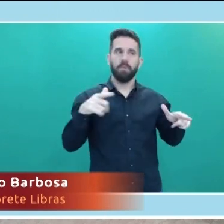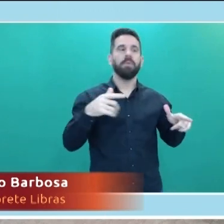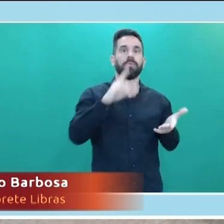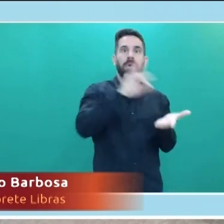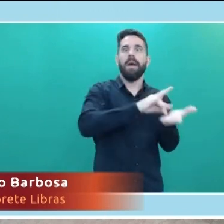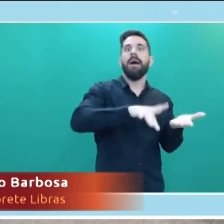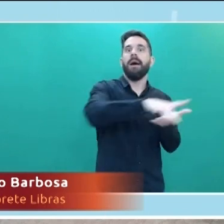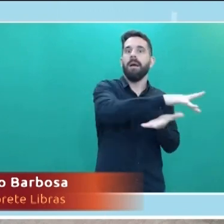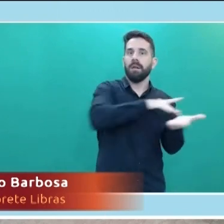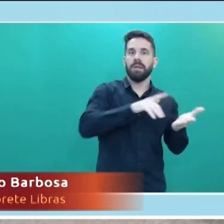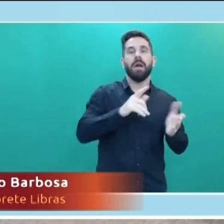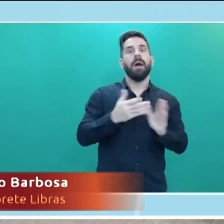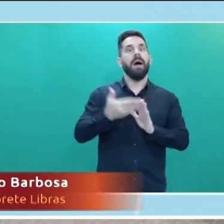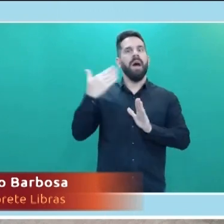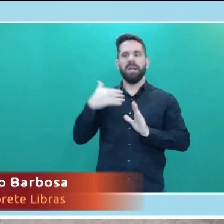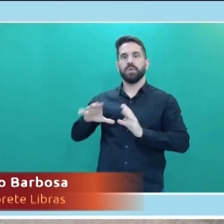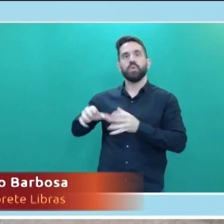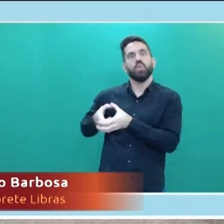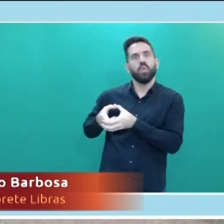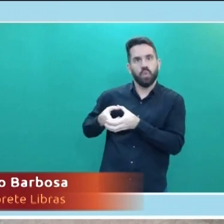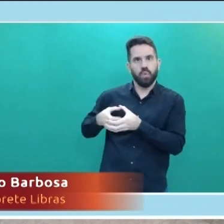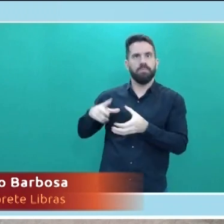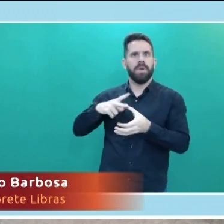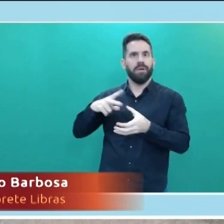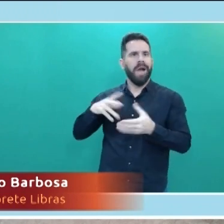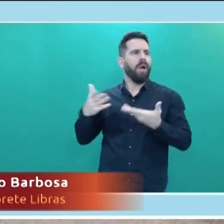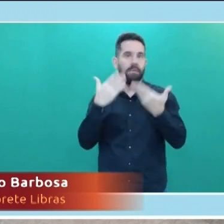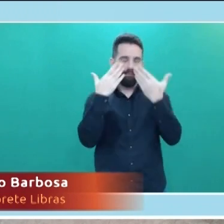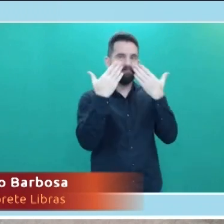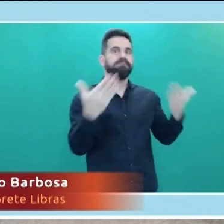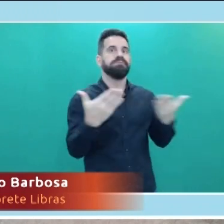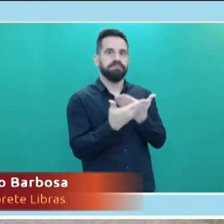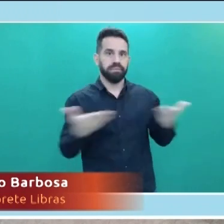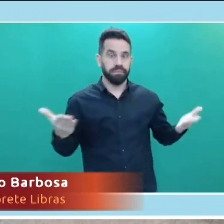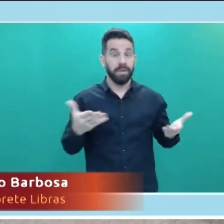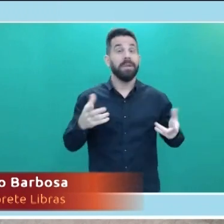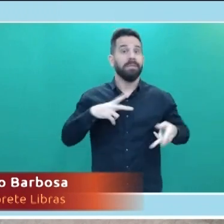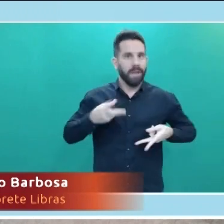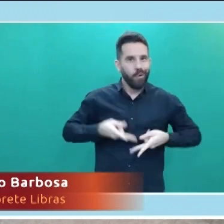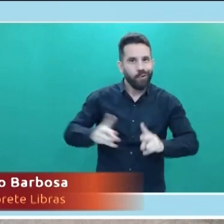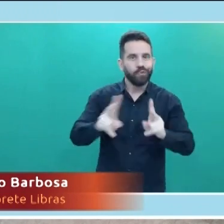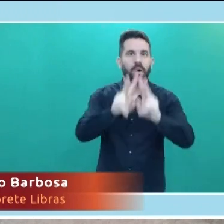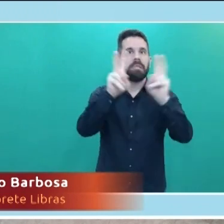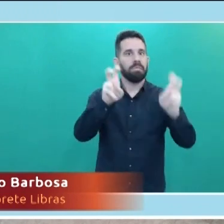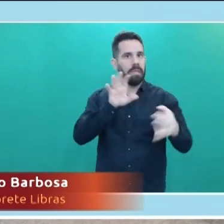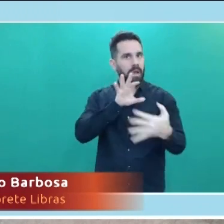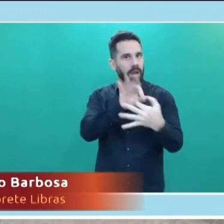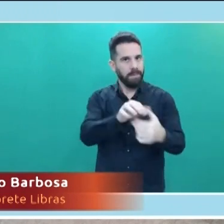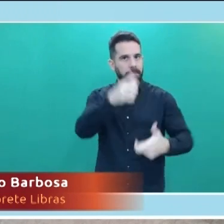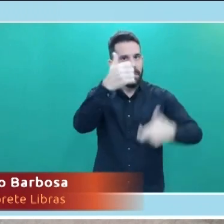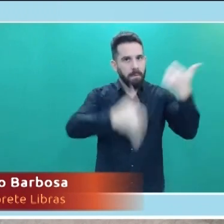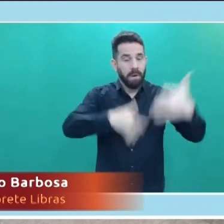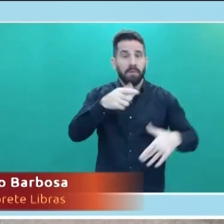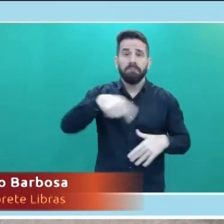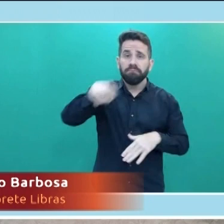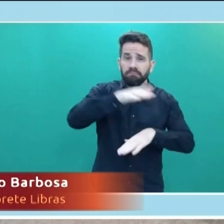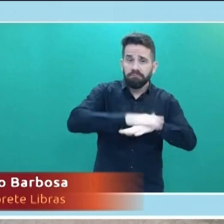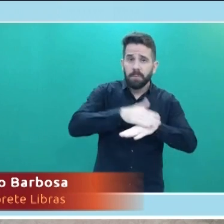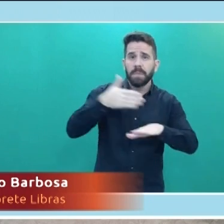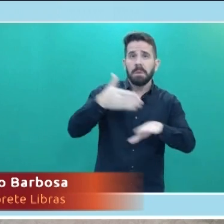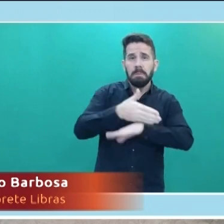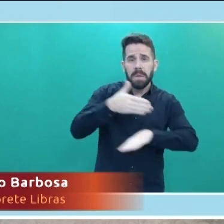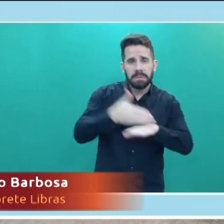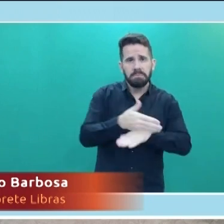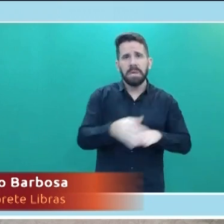mais fechado do que hoje. Então, continua acompanhando a gente, que tem muito mais assunto no próximo bloco. E se você quiser participar do nosso programa, sugerindo